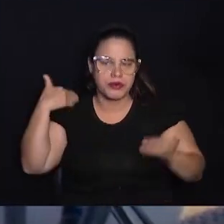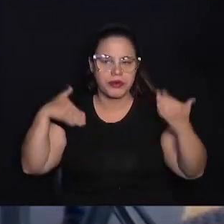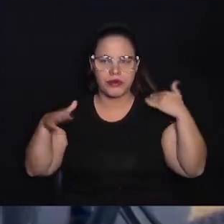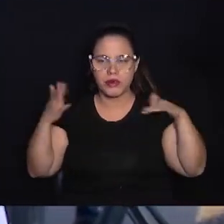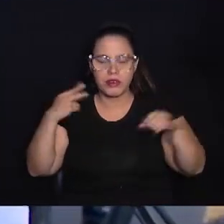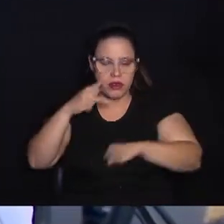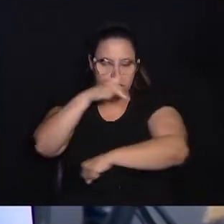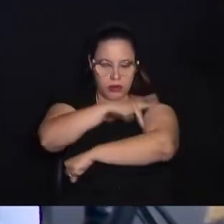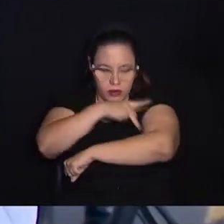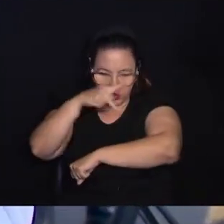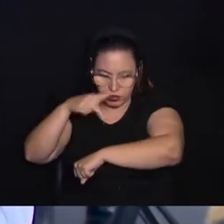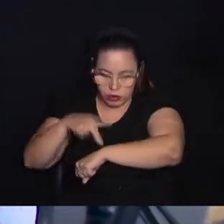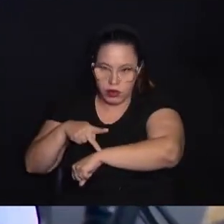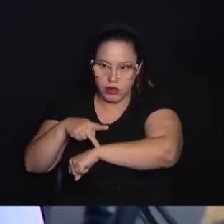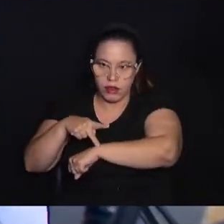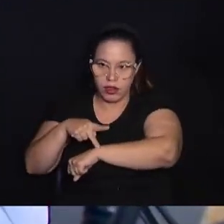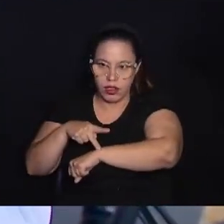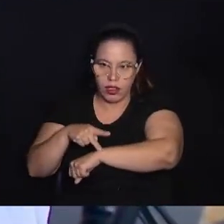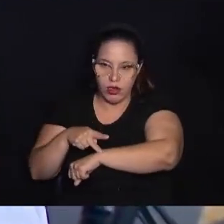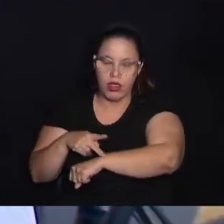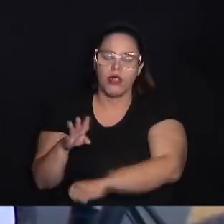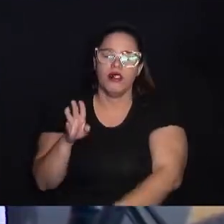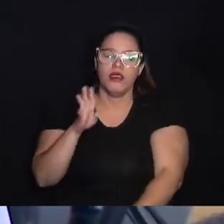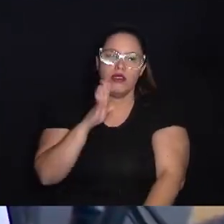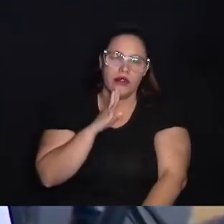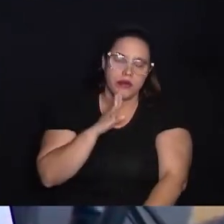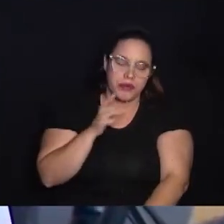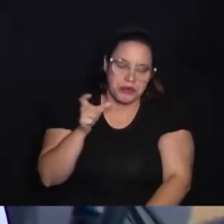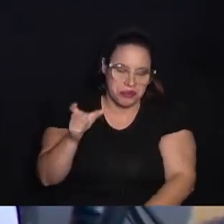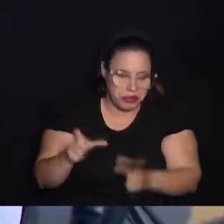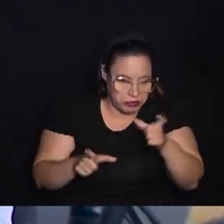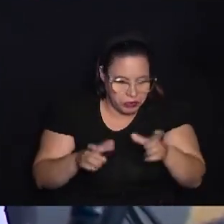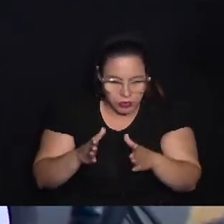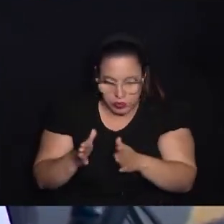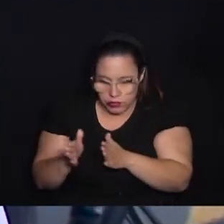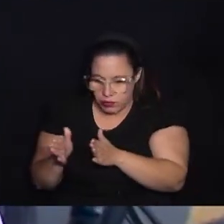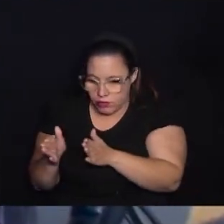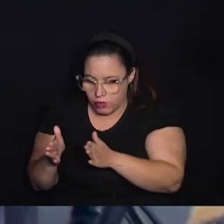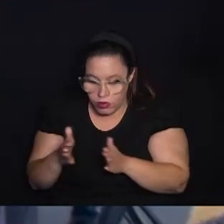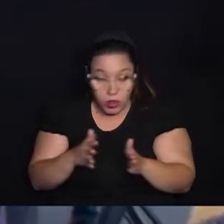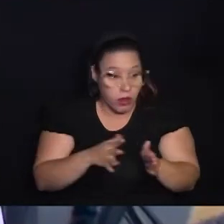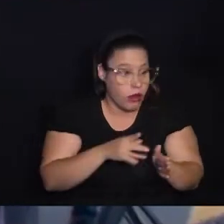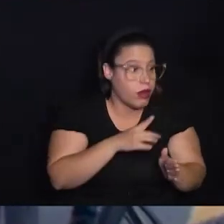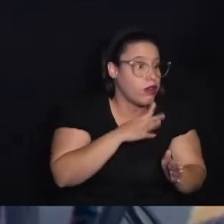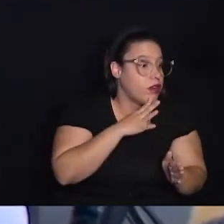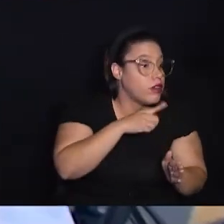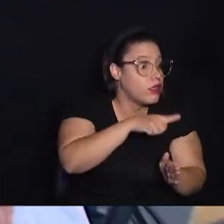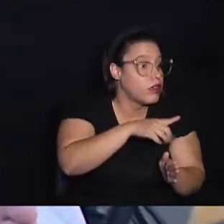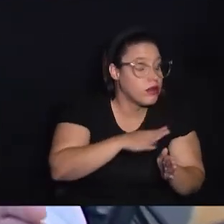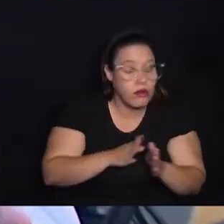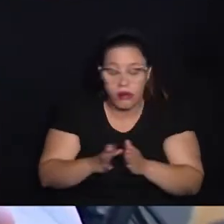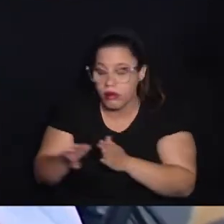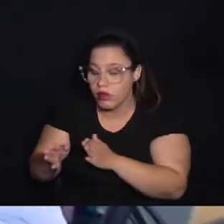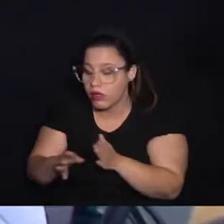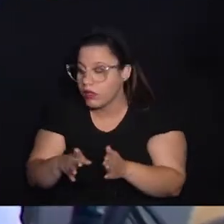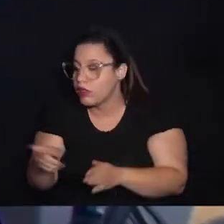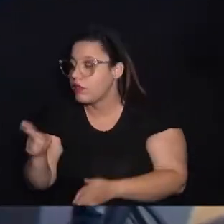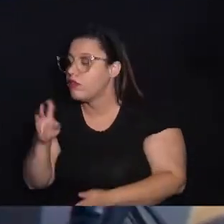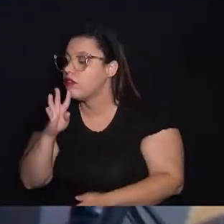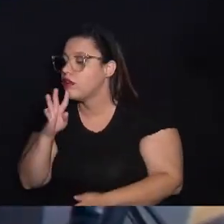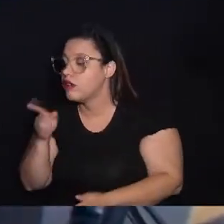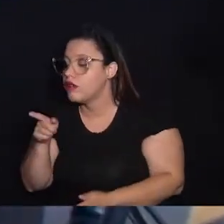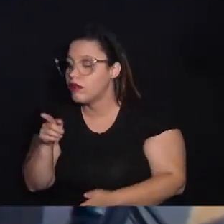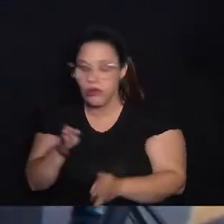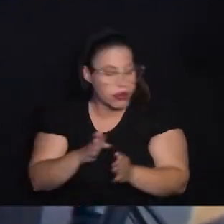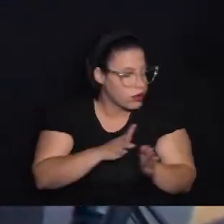pedagógico que as pessoas conhecesse ao longo do caminho as maravilhas da cidade ou seja aqueles monumentos que